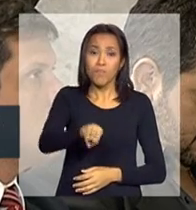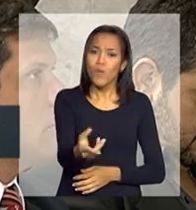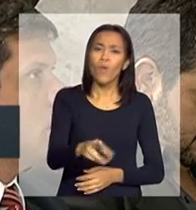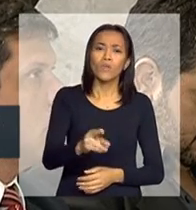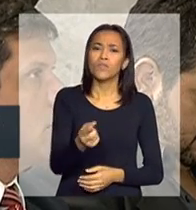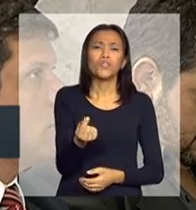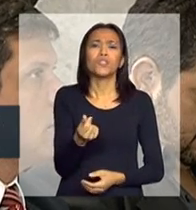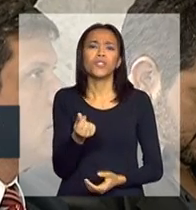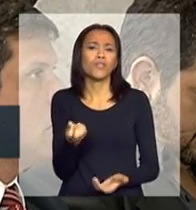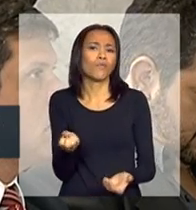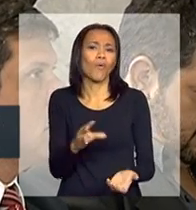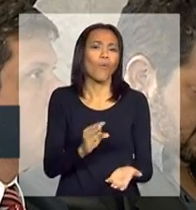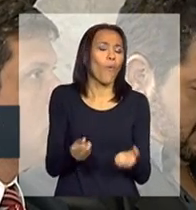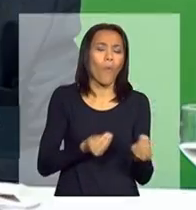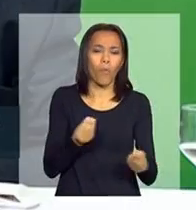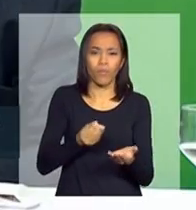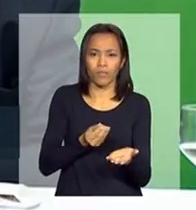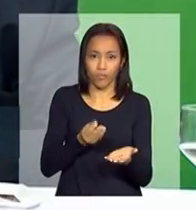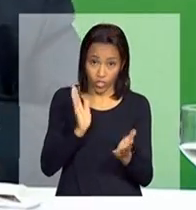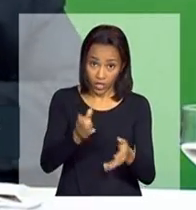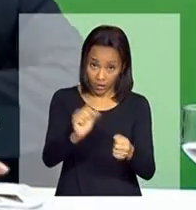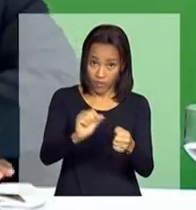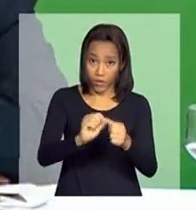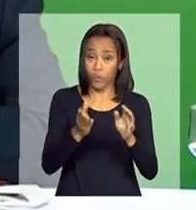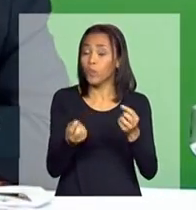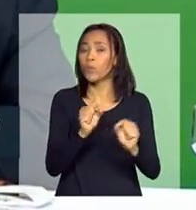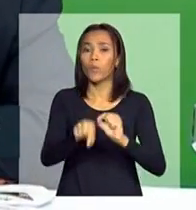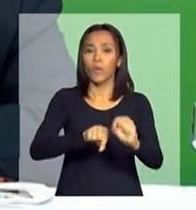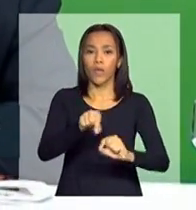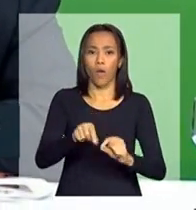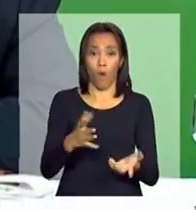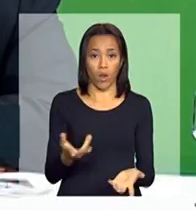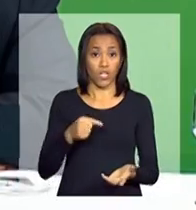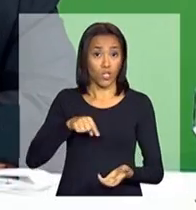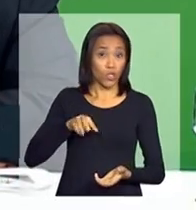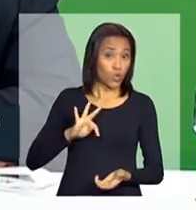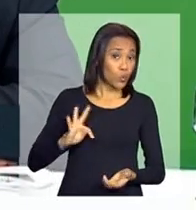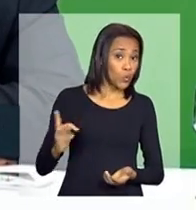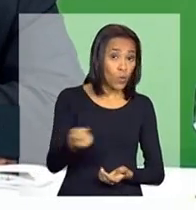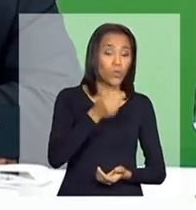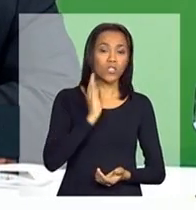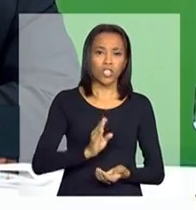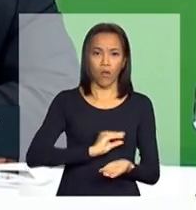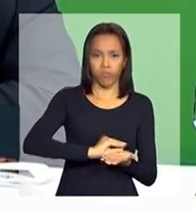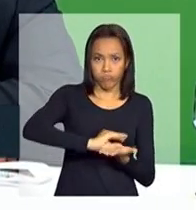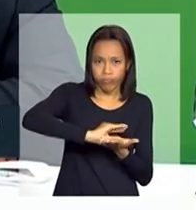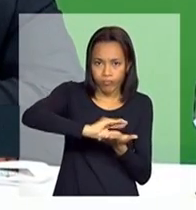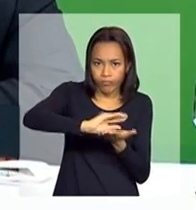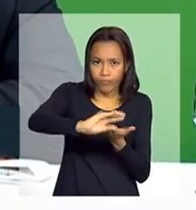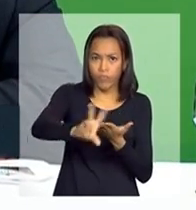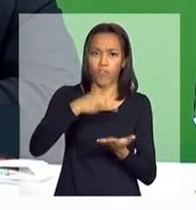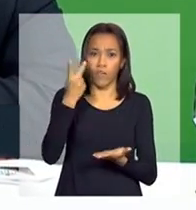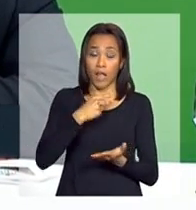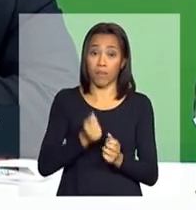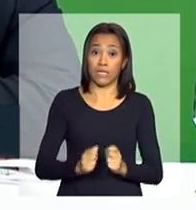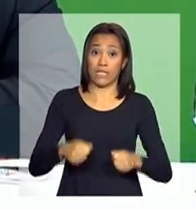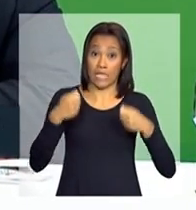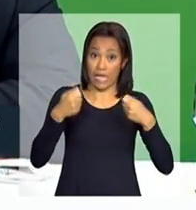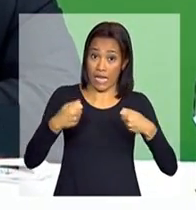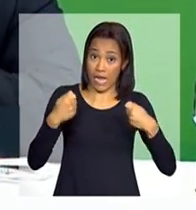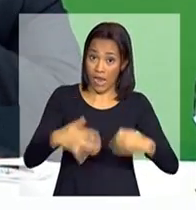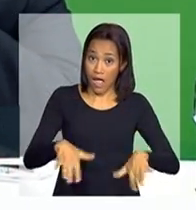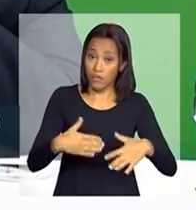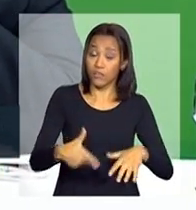o que que já tá em execução olha todos esses recursos que estão anunciados lá para para gasto em 2013 e